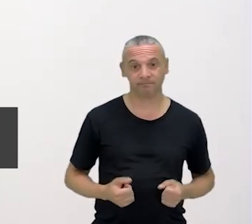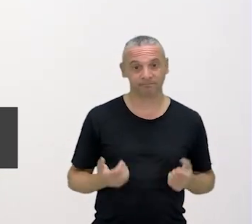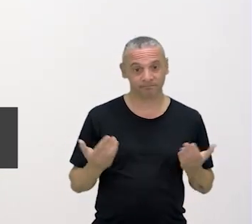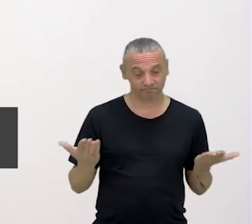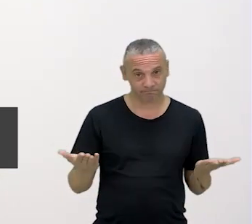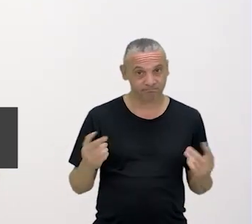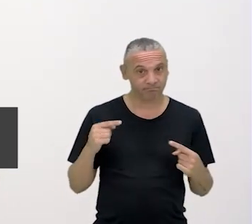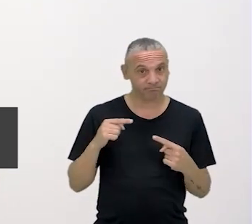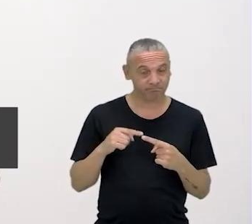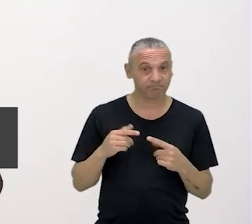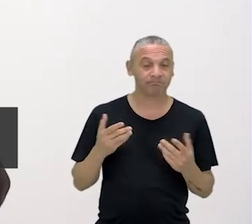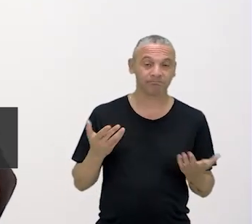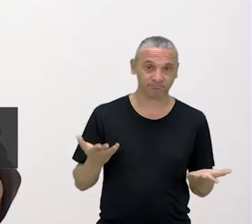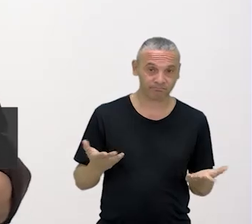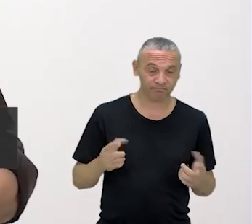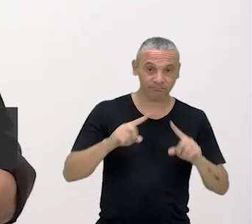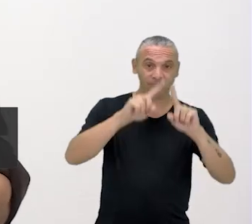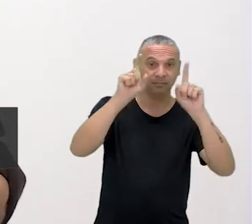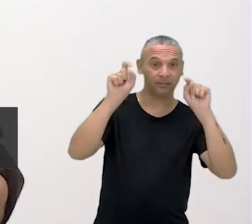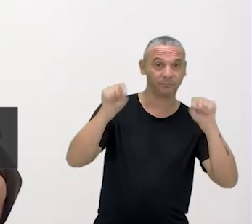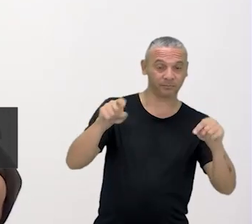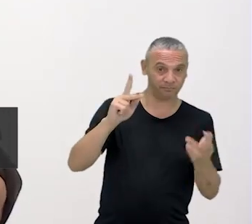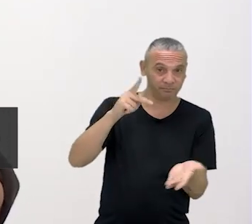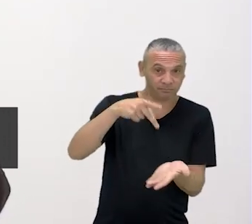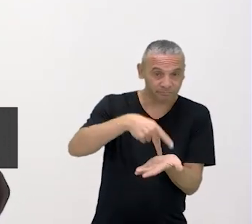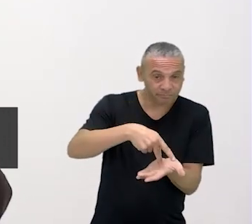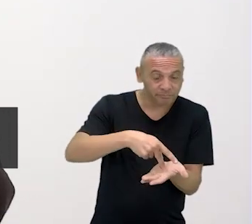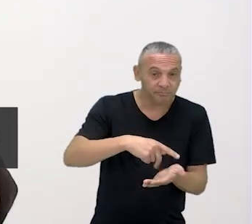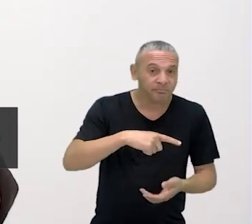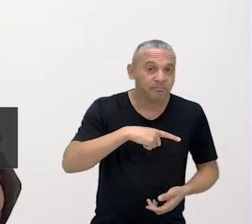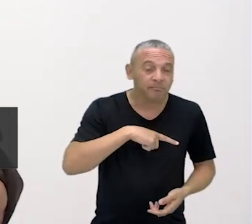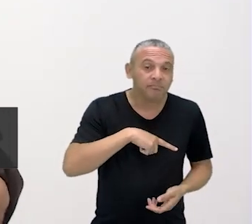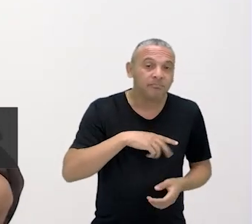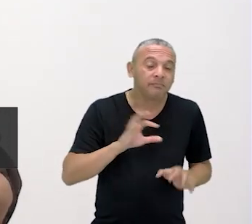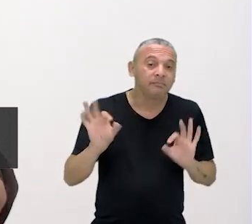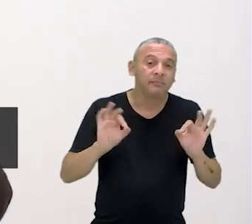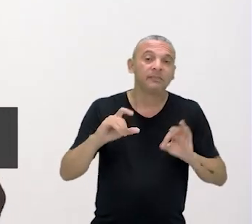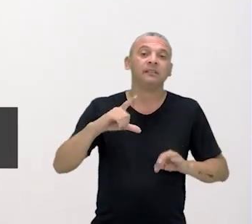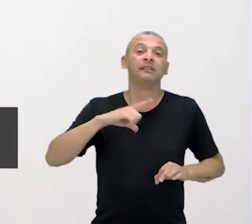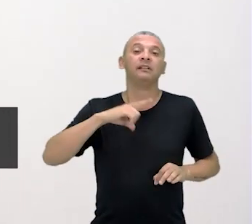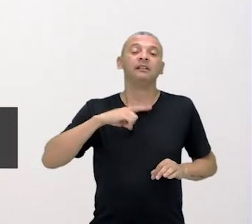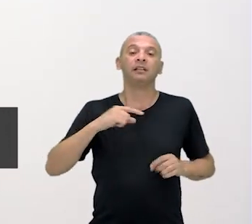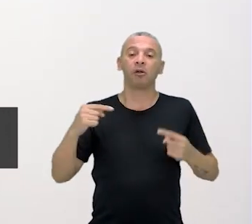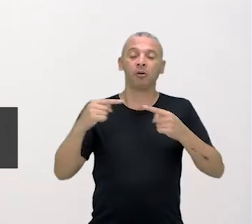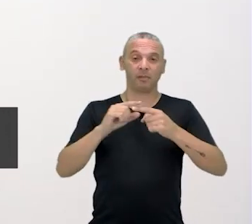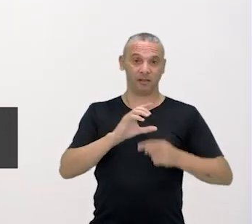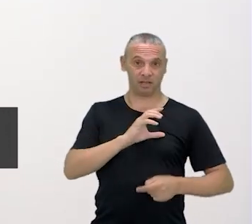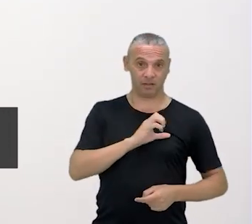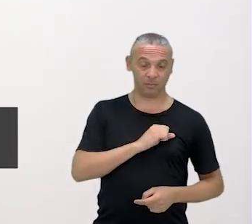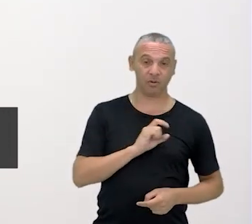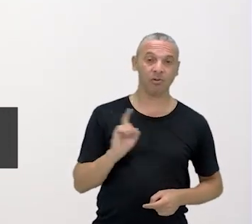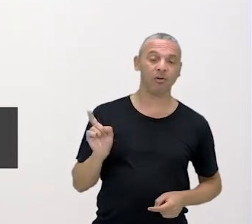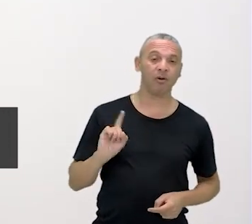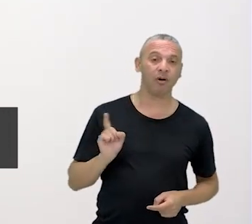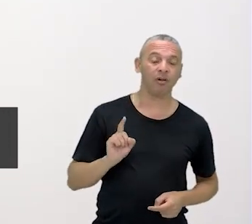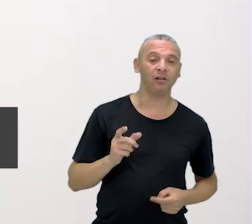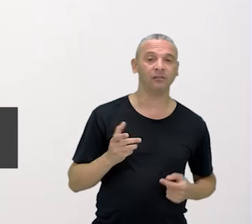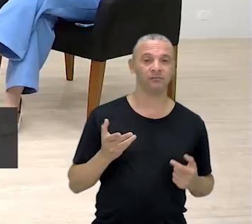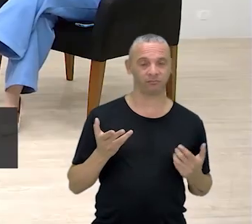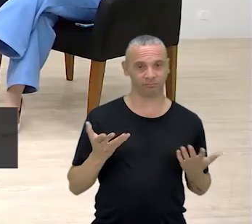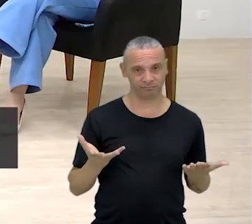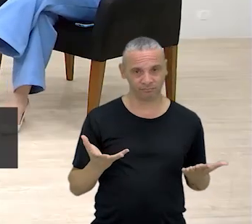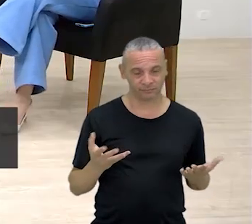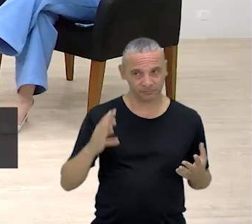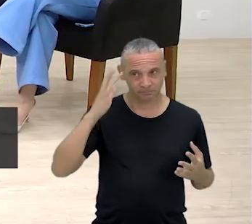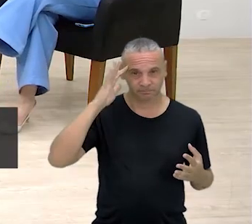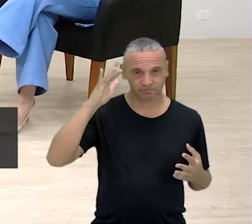Não é mesmo? Né? Será que teria, né, um capítulo de amor? Um amor a toda prova. Uma coisa para